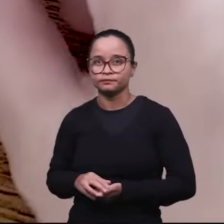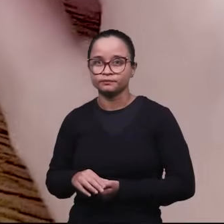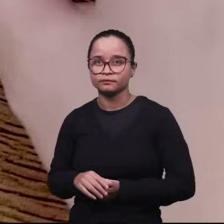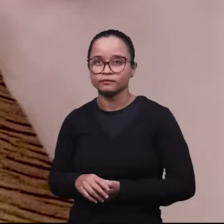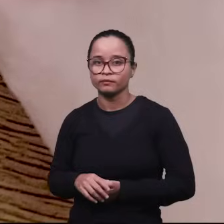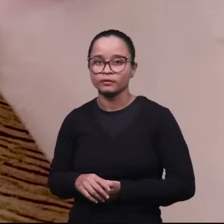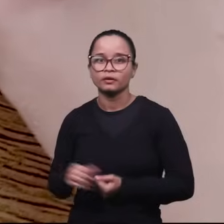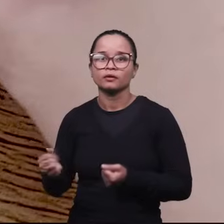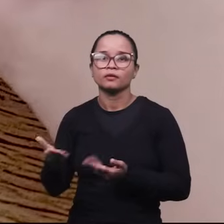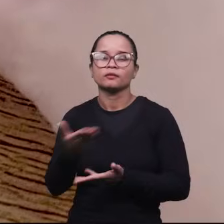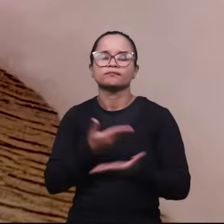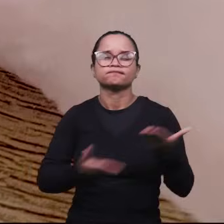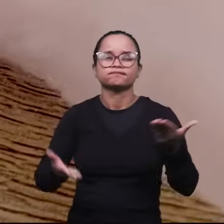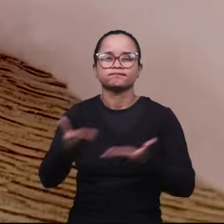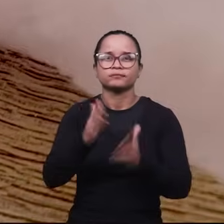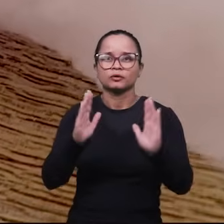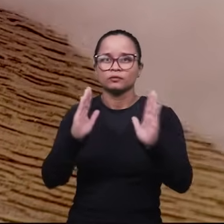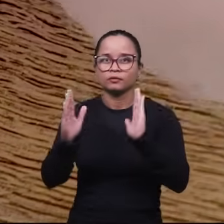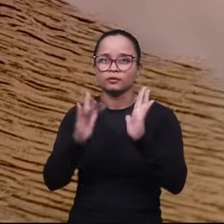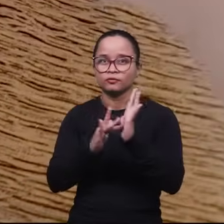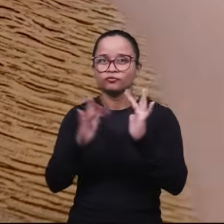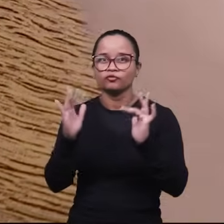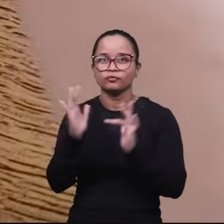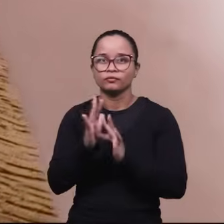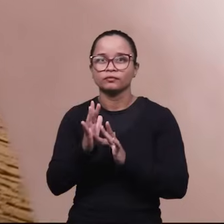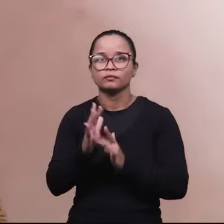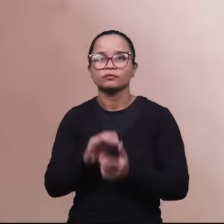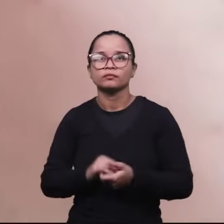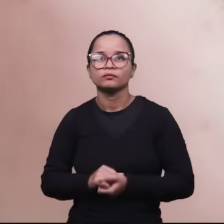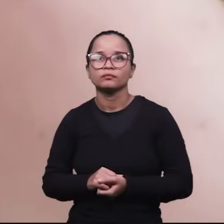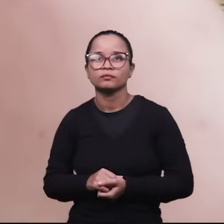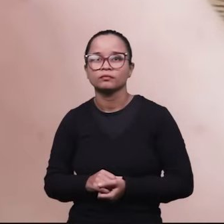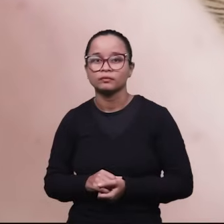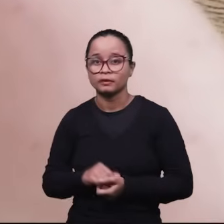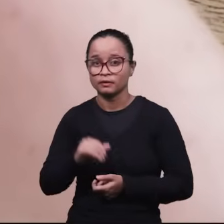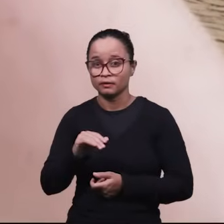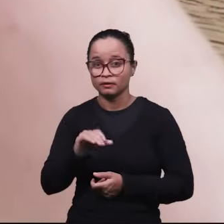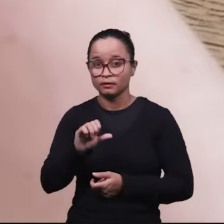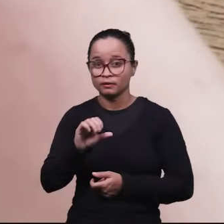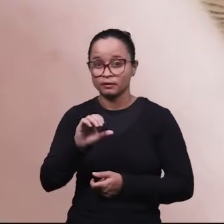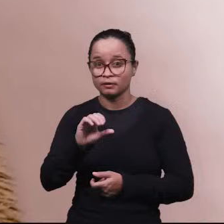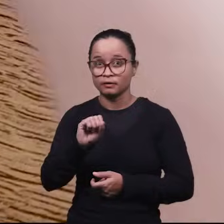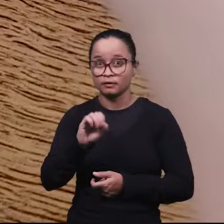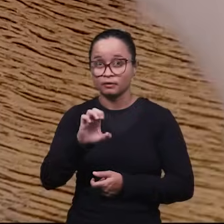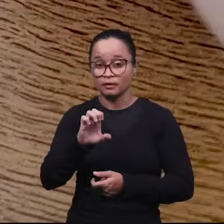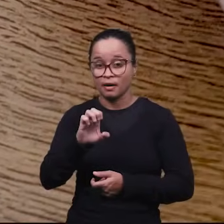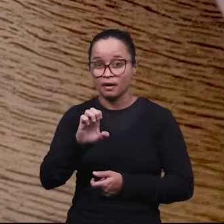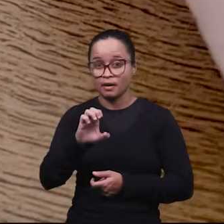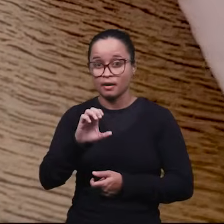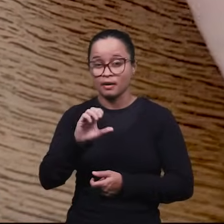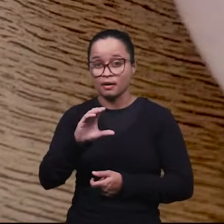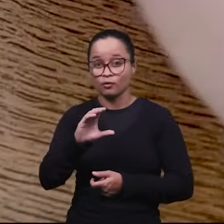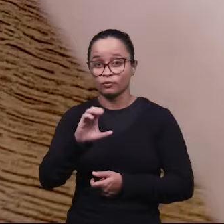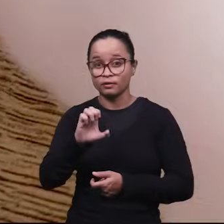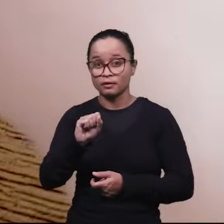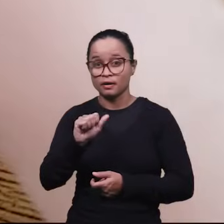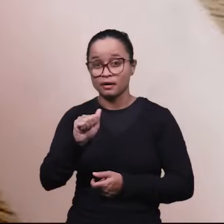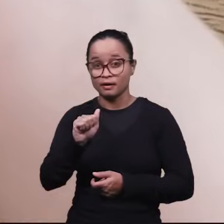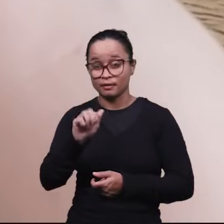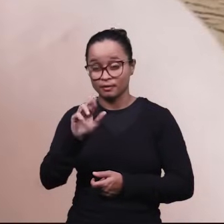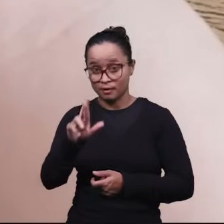que circulou no tempo de Jesus. Esse César que aí está é o Tibério César.